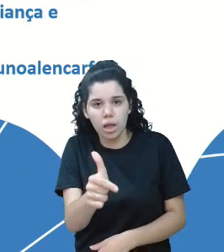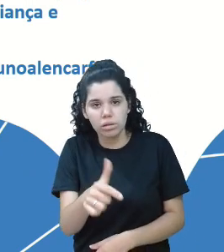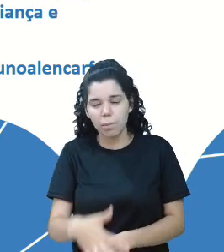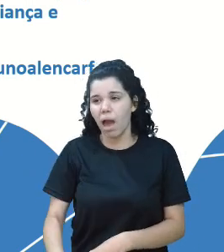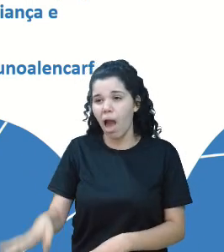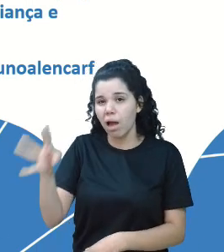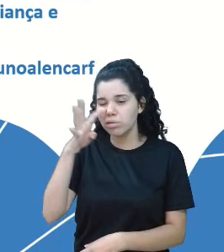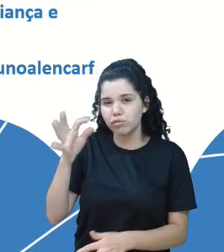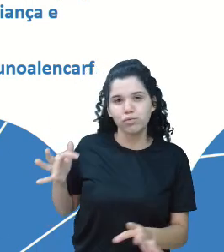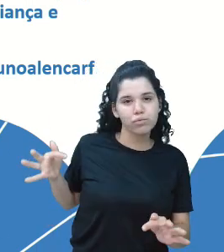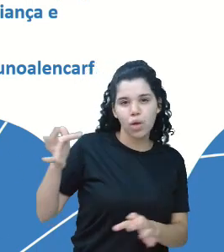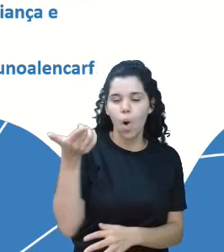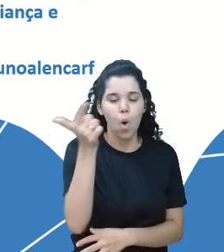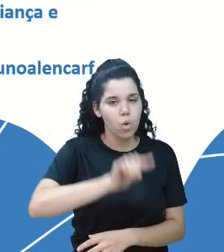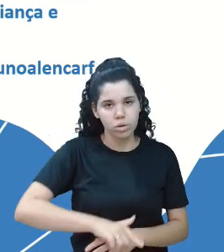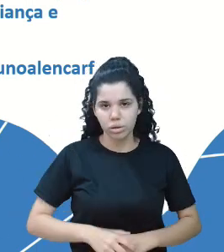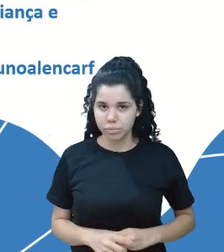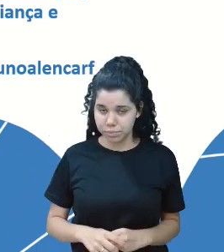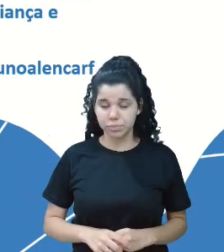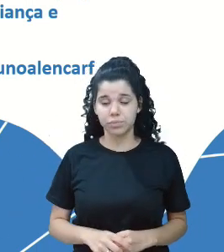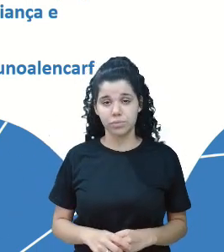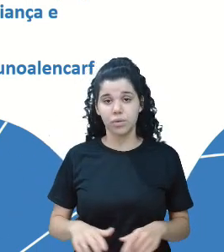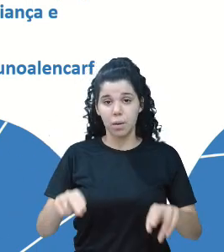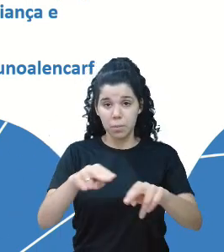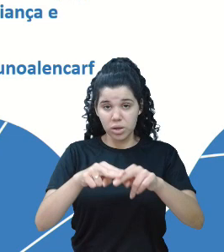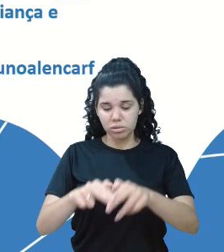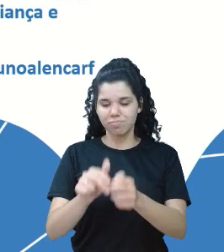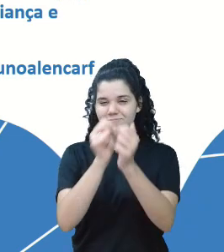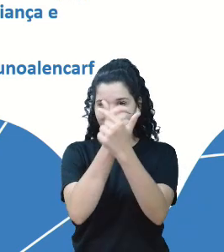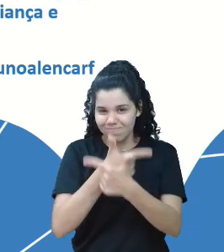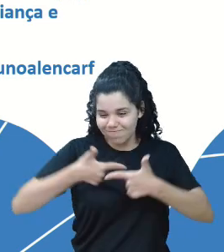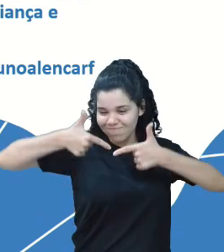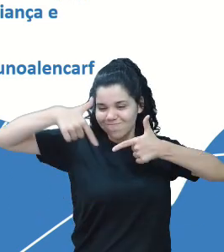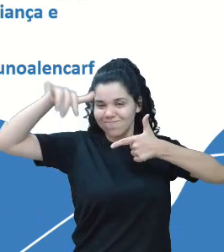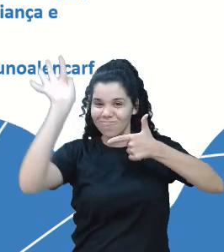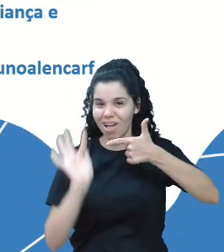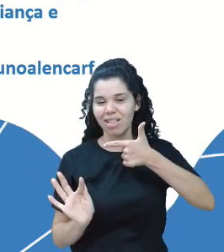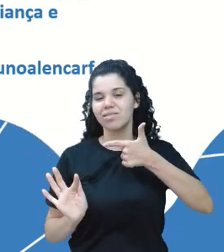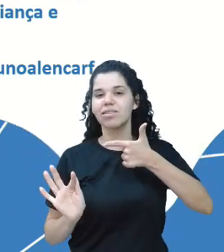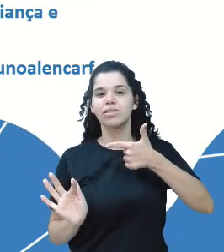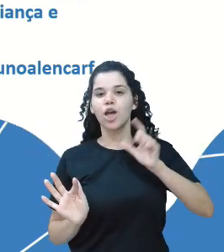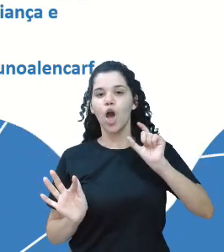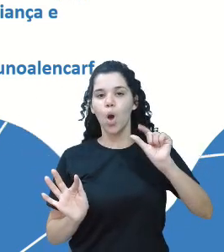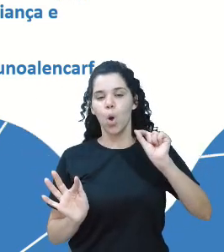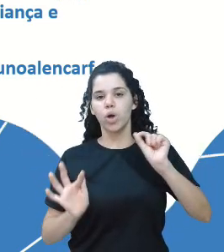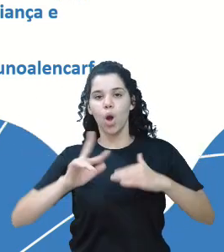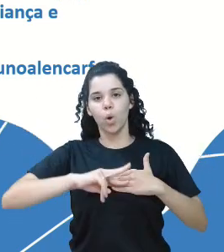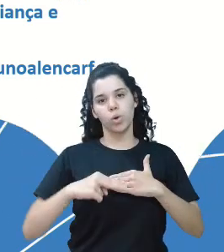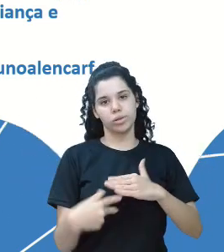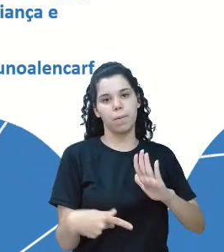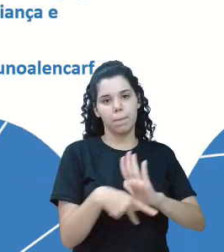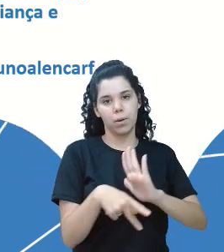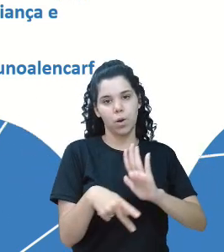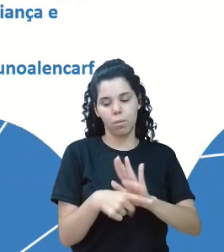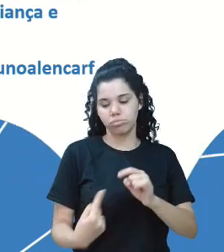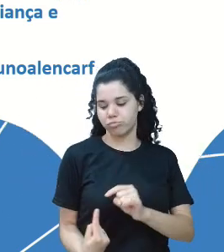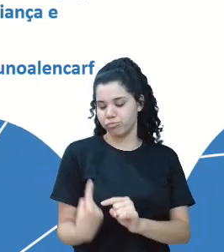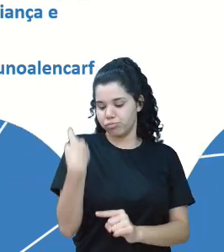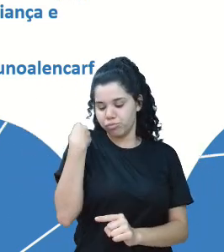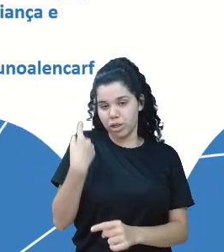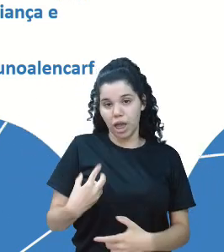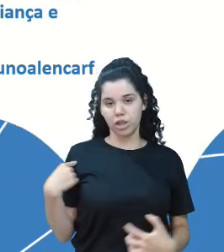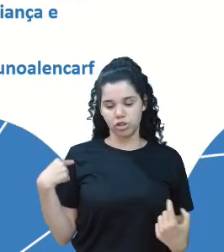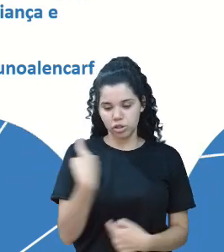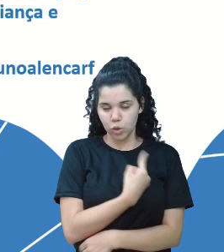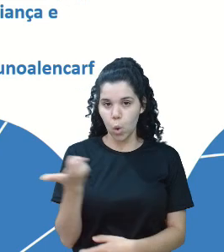nunca teremos. Esse prazer estampado nesse sorriso é muitas vezes resultado de benfeitoria em